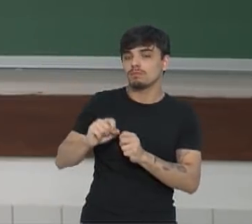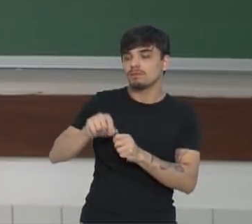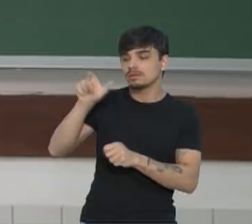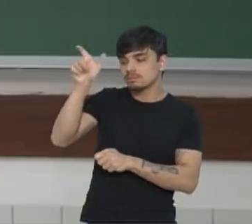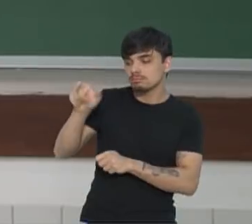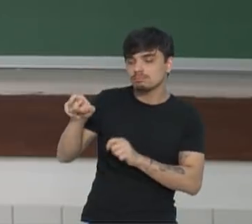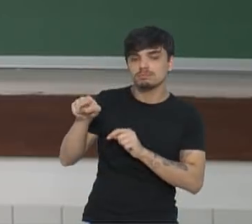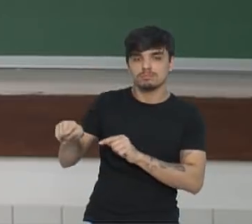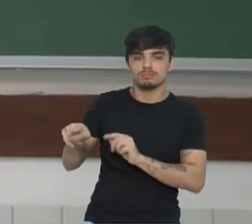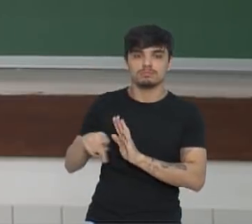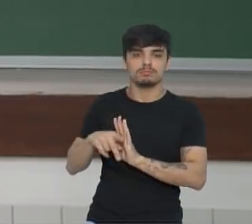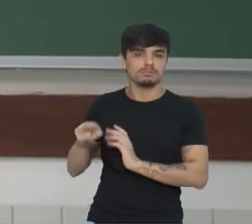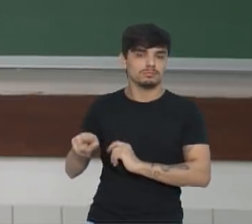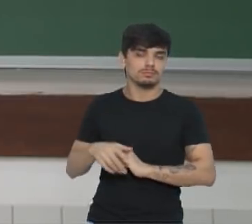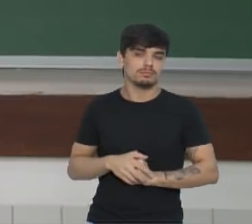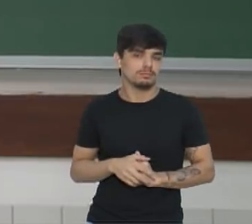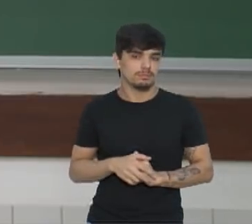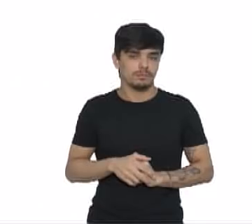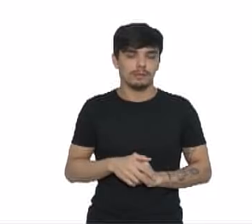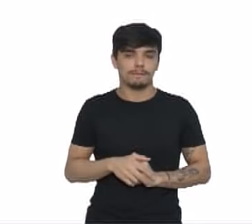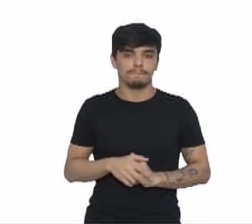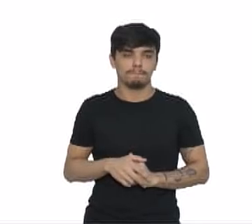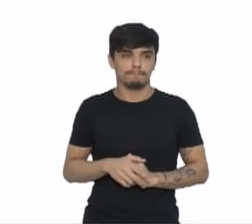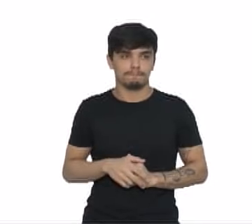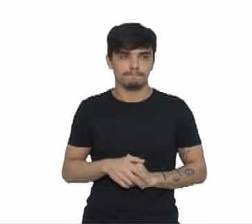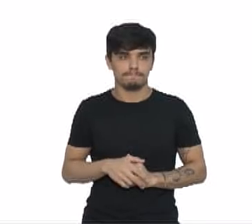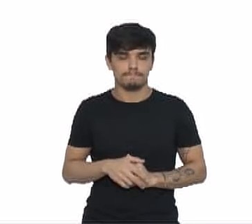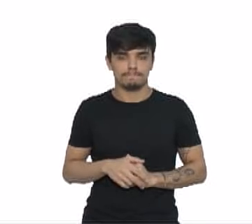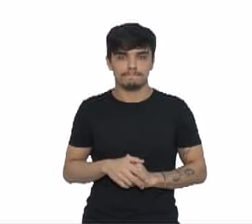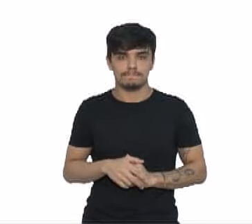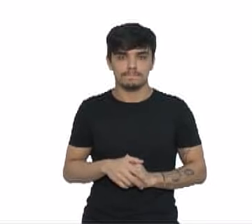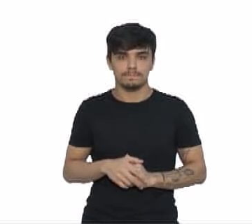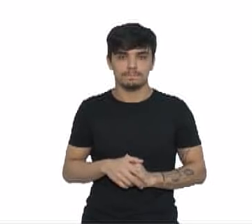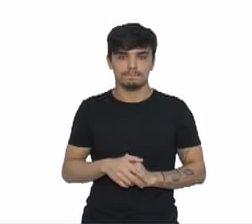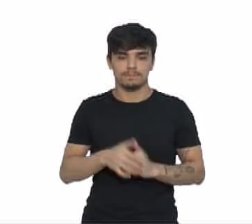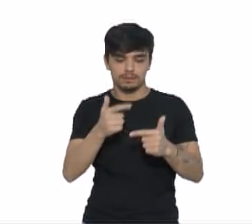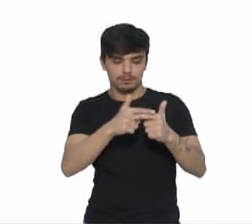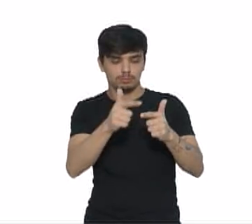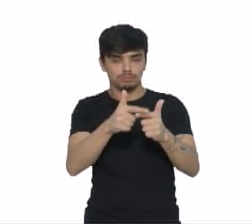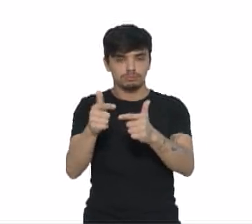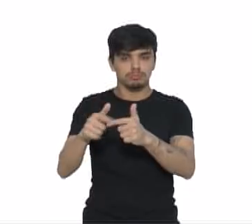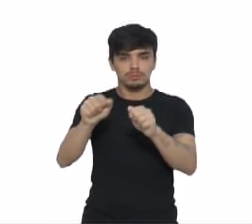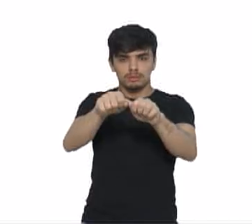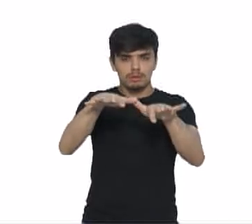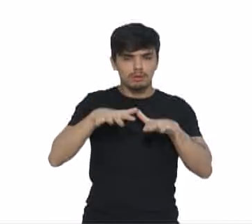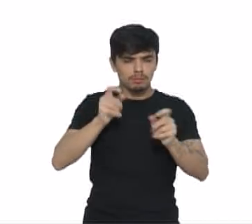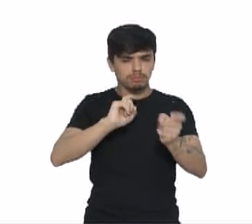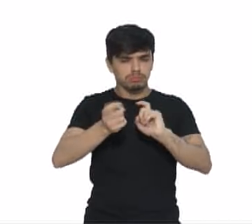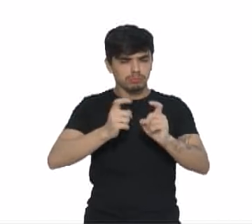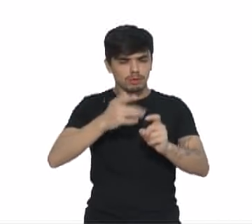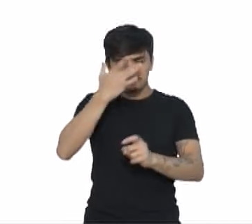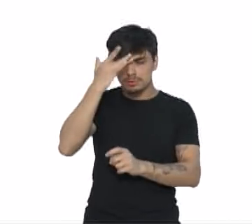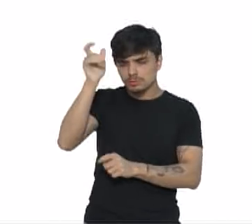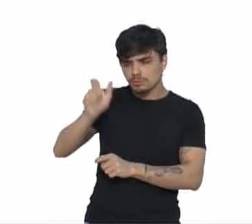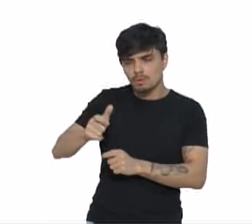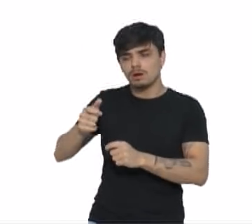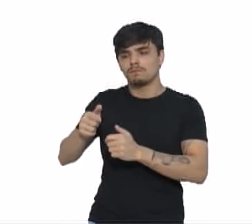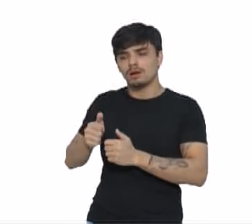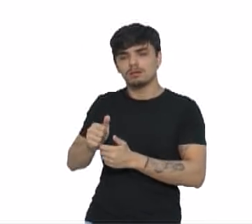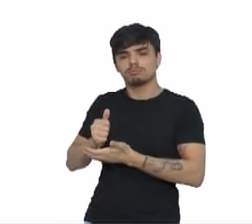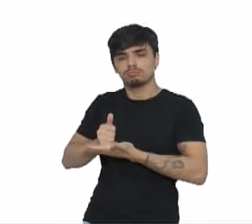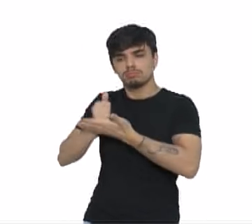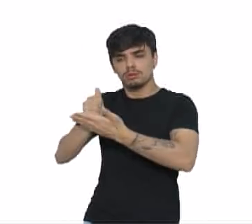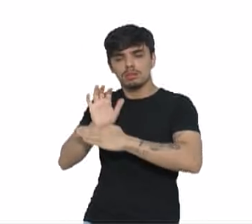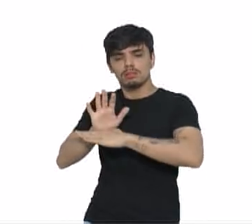na República Francesa? E aí vai se dividir muito essa assembleia entre pessoas que vão defender o rei, pessoas que vão acusar o